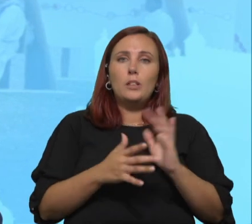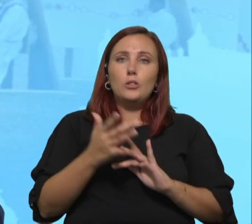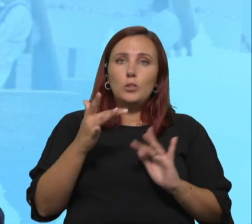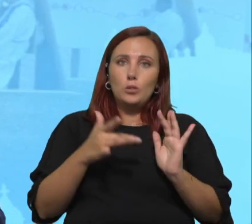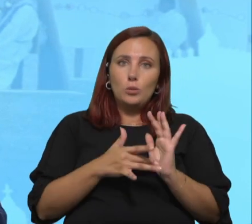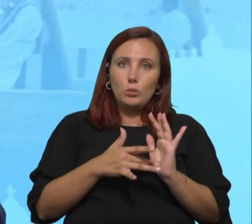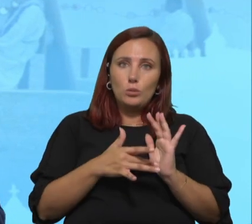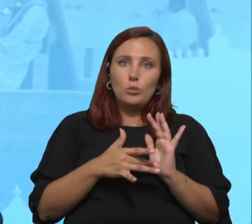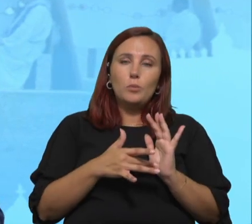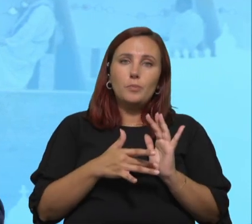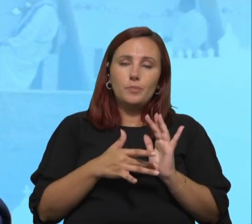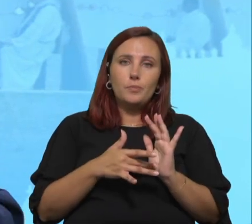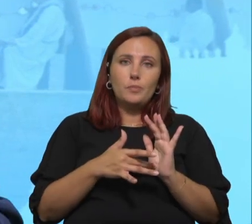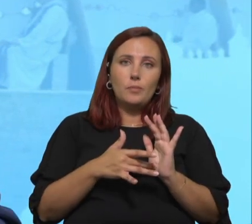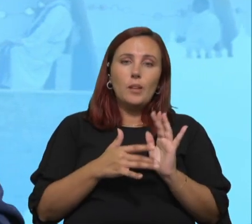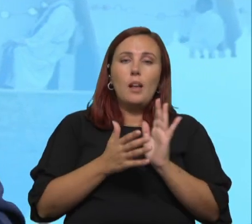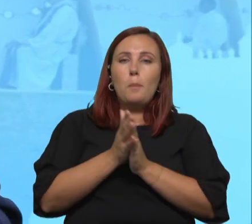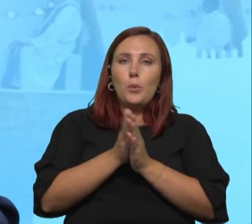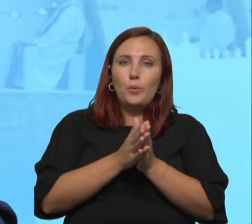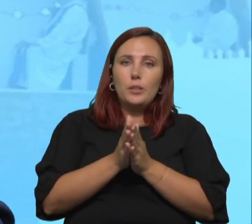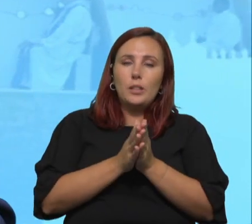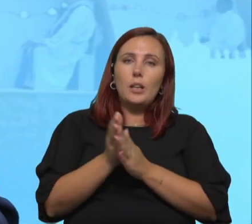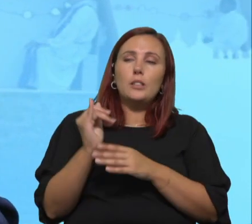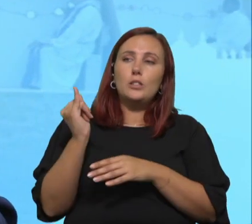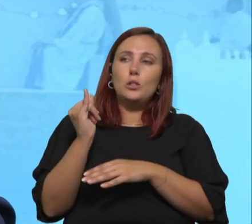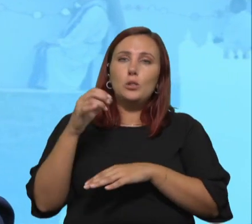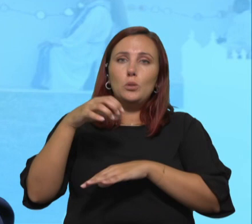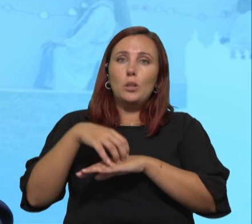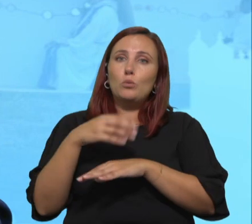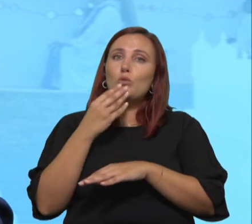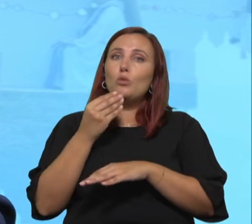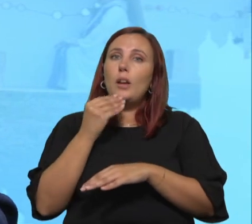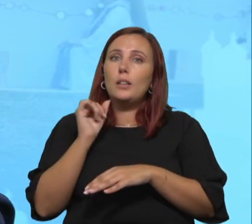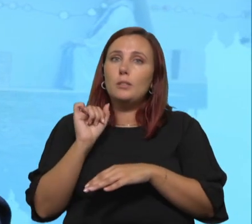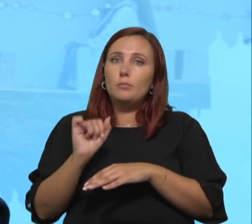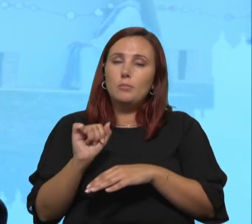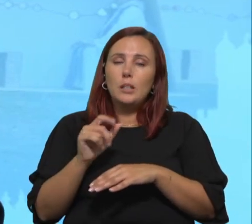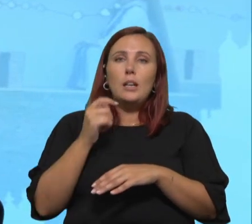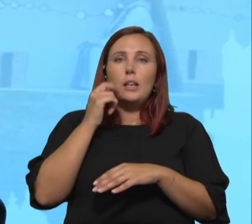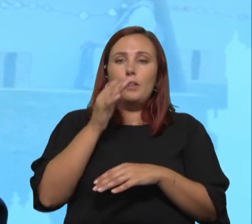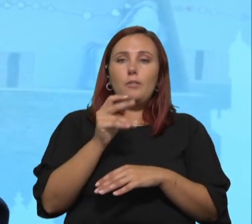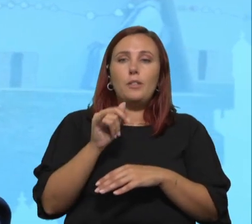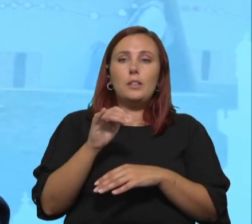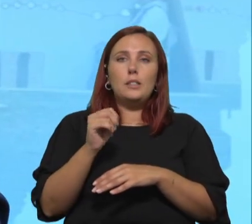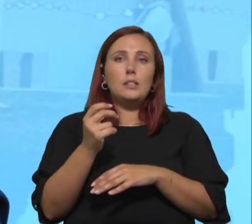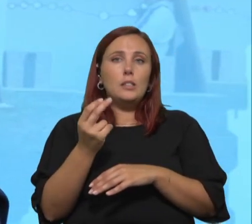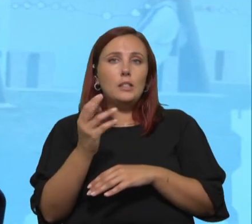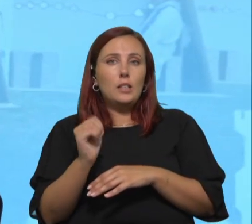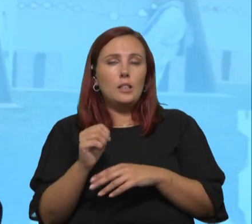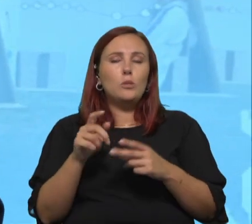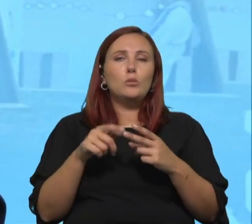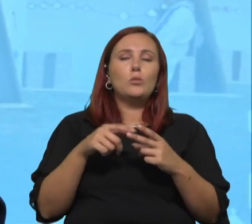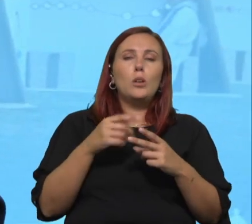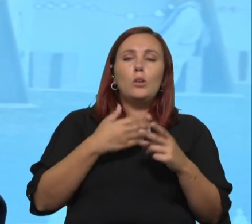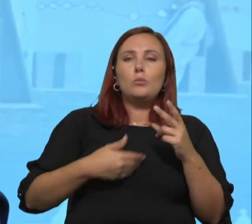a servir-se daquela instituição judaica que eram os fariseus, os anciãos do